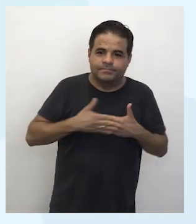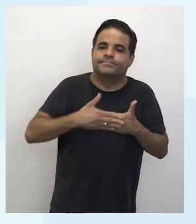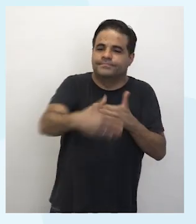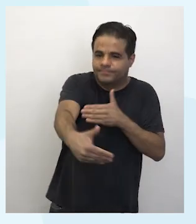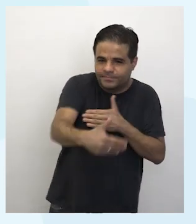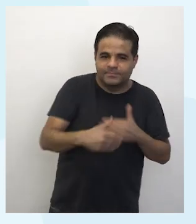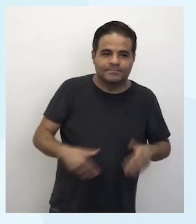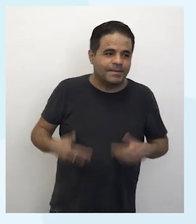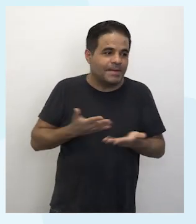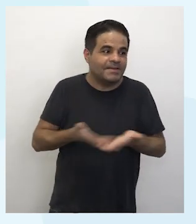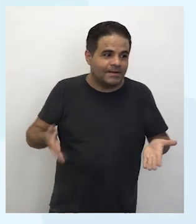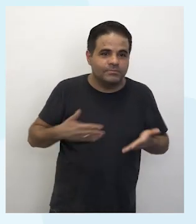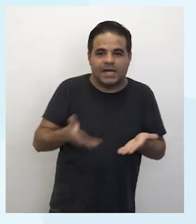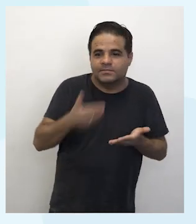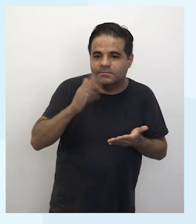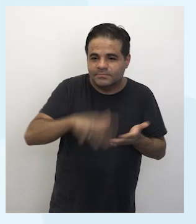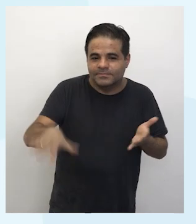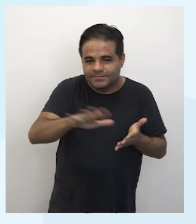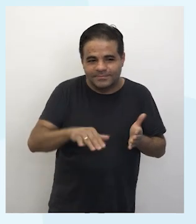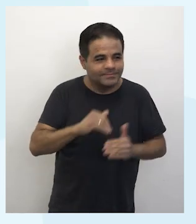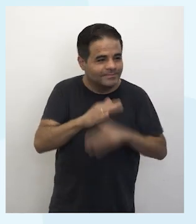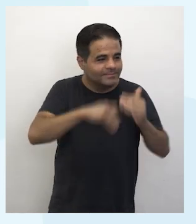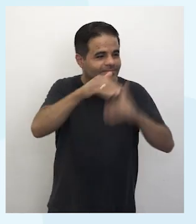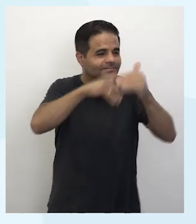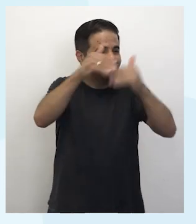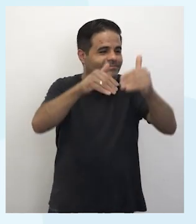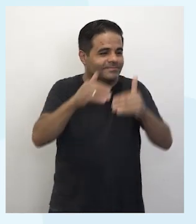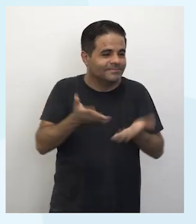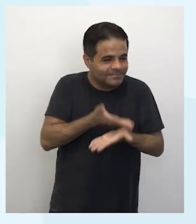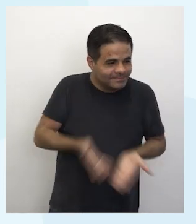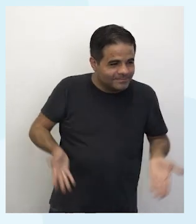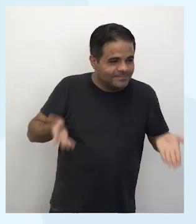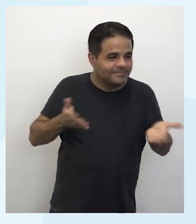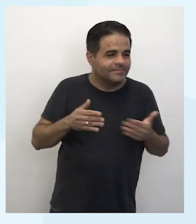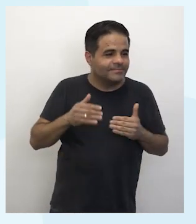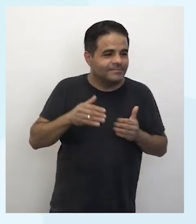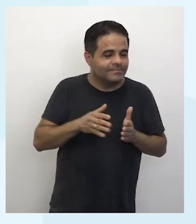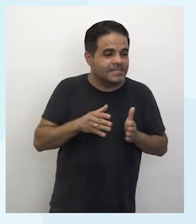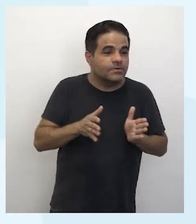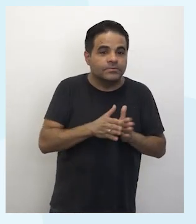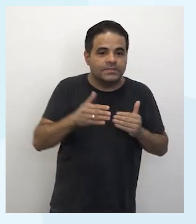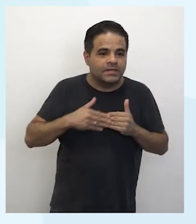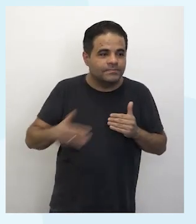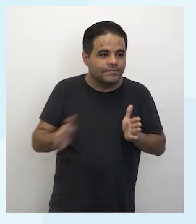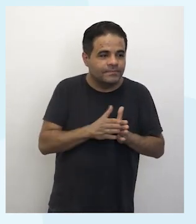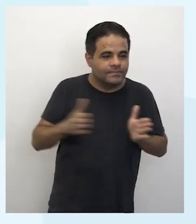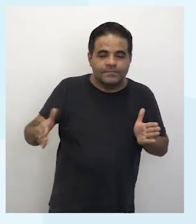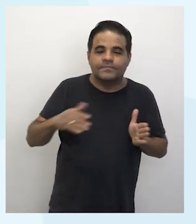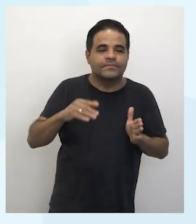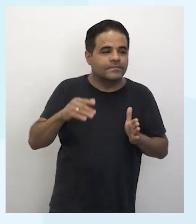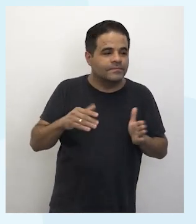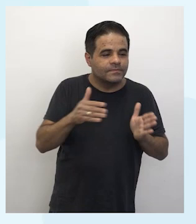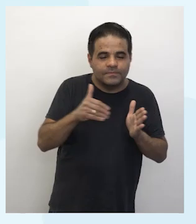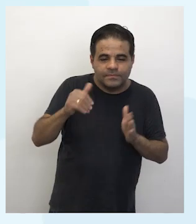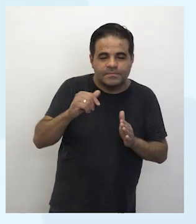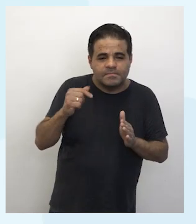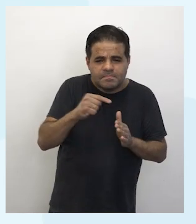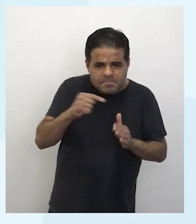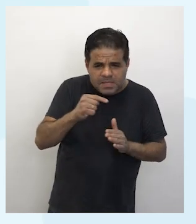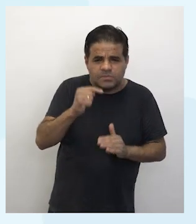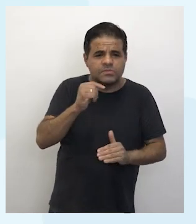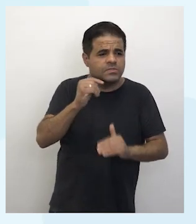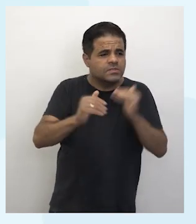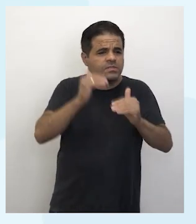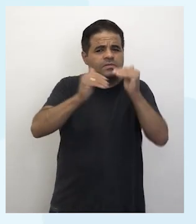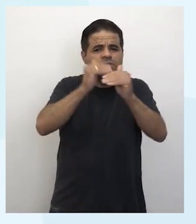estão localizadas em lugares mais desenvolvidos, né? Tenta reconhecer na Terra aí, ó, lugares menos desenvolvidos, eles estão escuros,